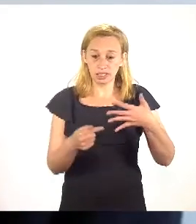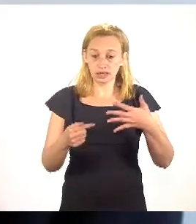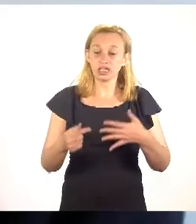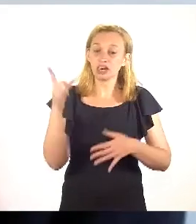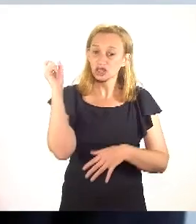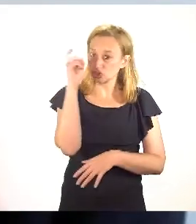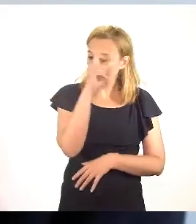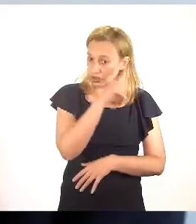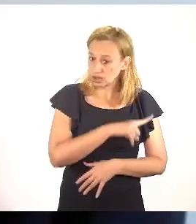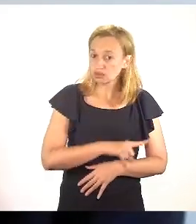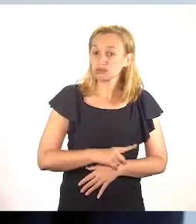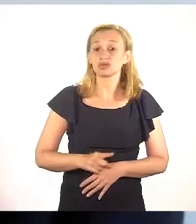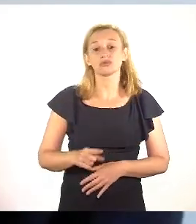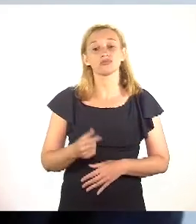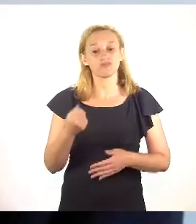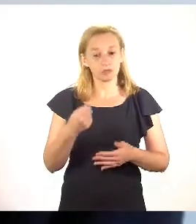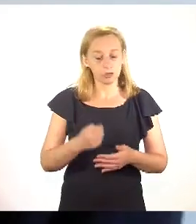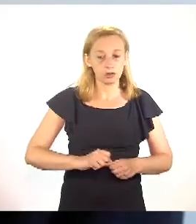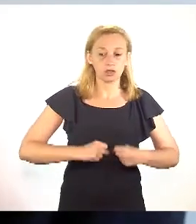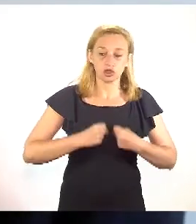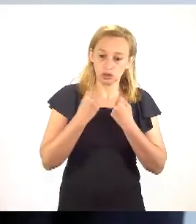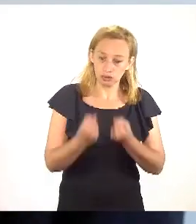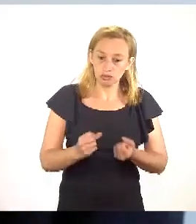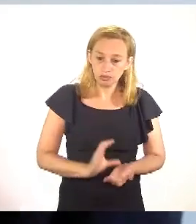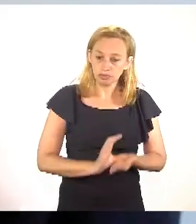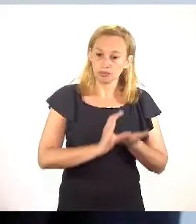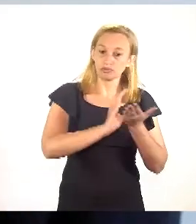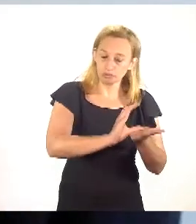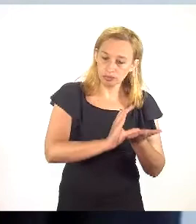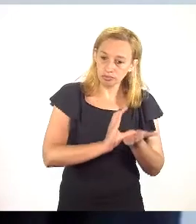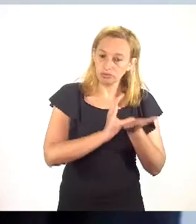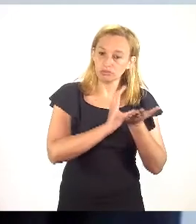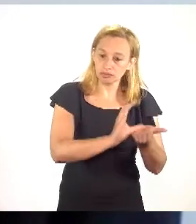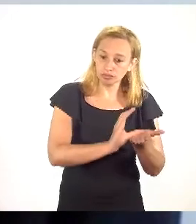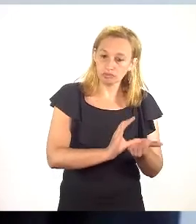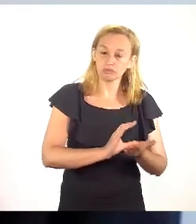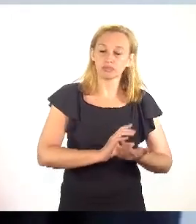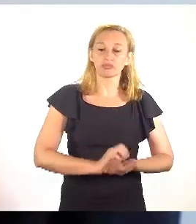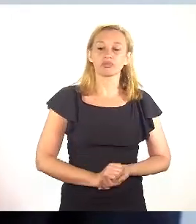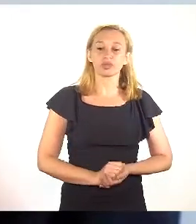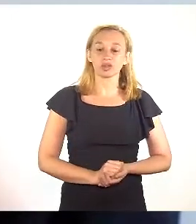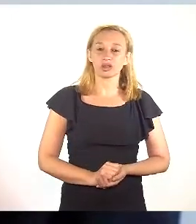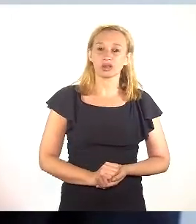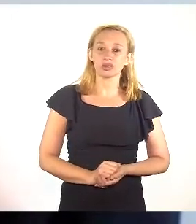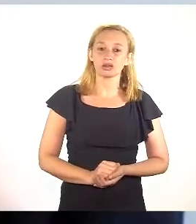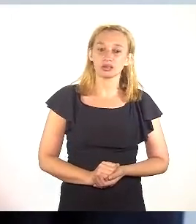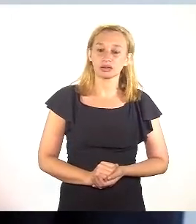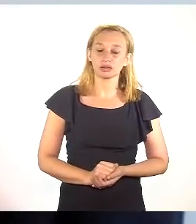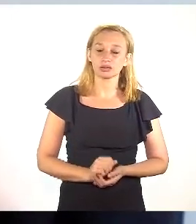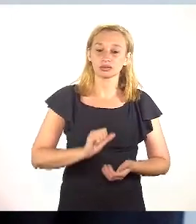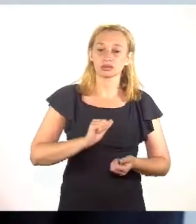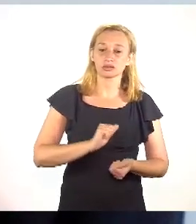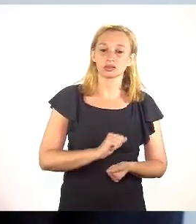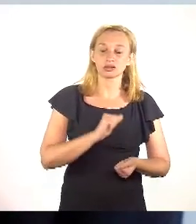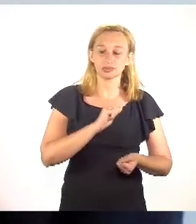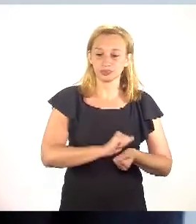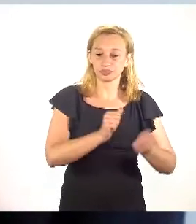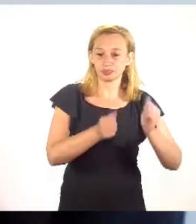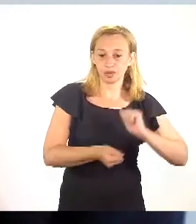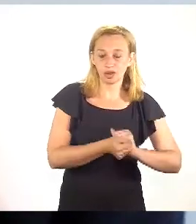difícil. É um caminho que exige muito investimento, muito amadurecimento da função das agências reguladoras como um todo pelo